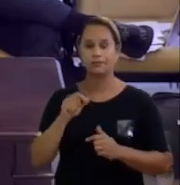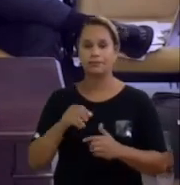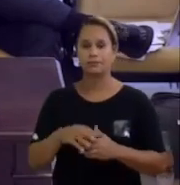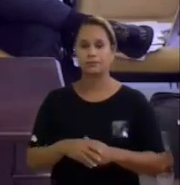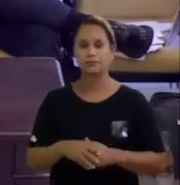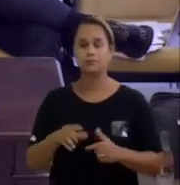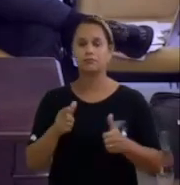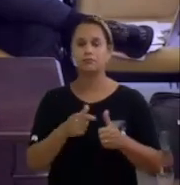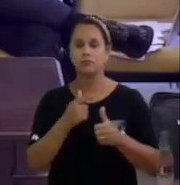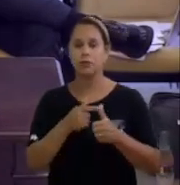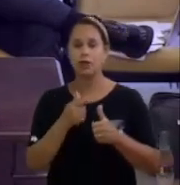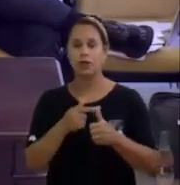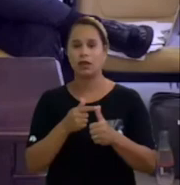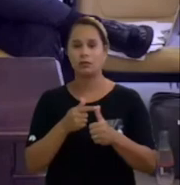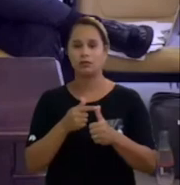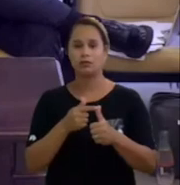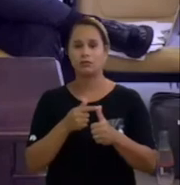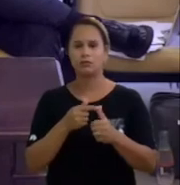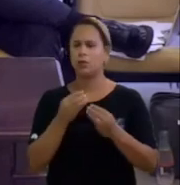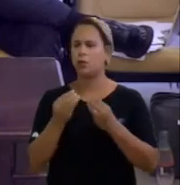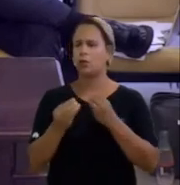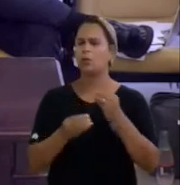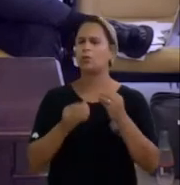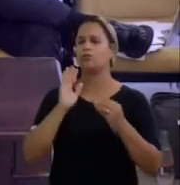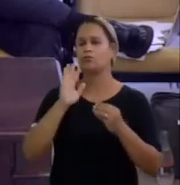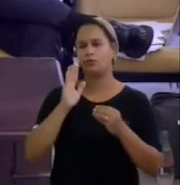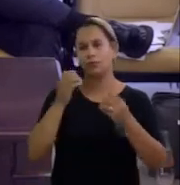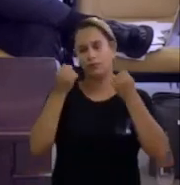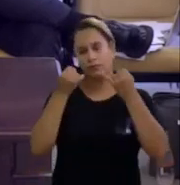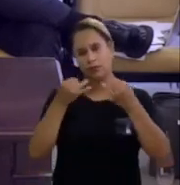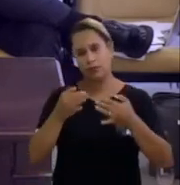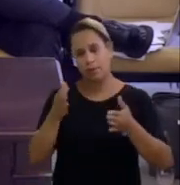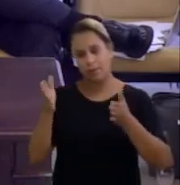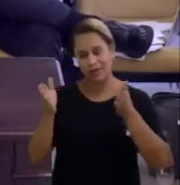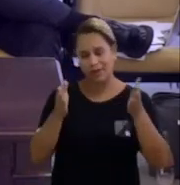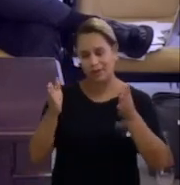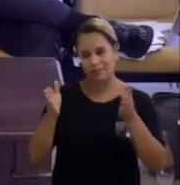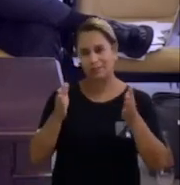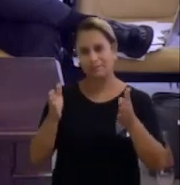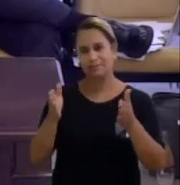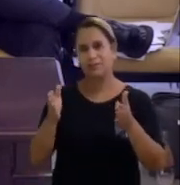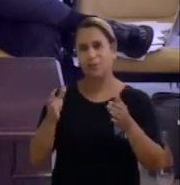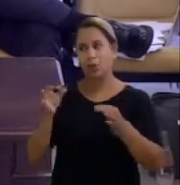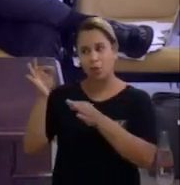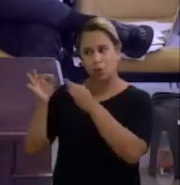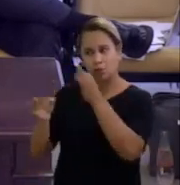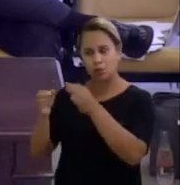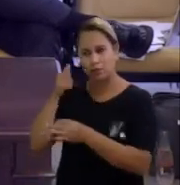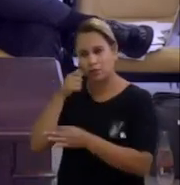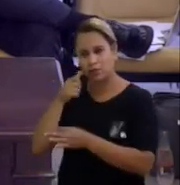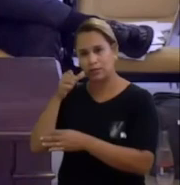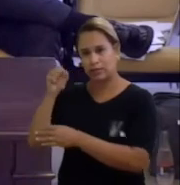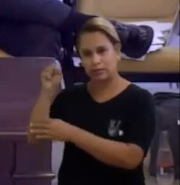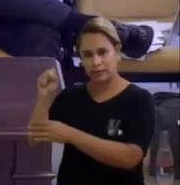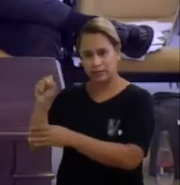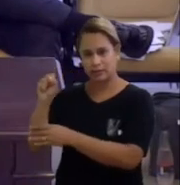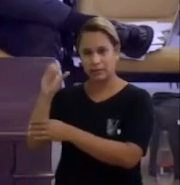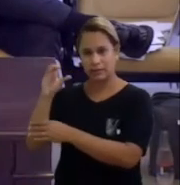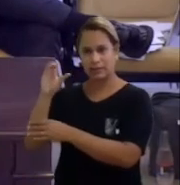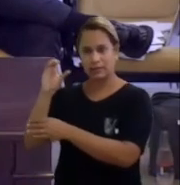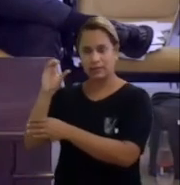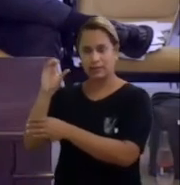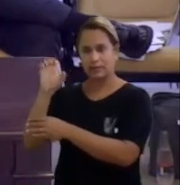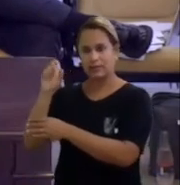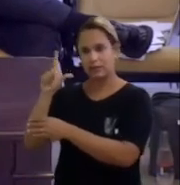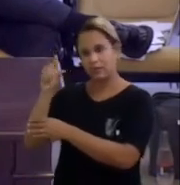Primeiro, como foi falado, o paradigma usado da juíza Selma não pretende aqui arrastar os senhores forçosamente para o mesmo julgamento, como se fosse